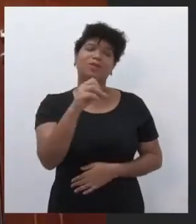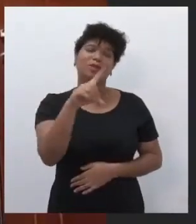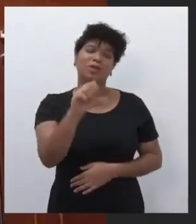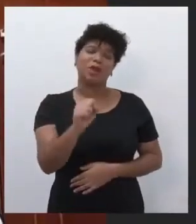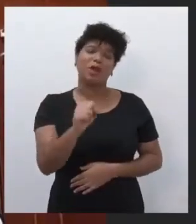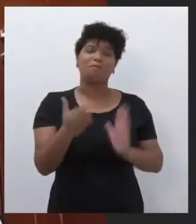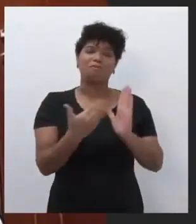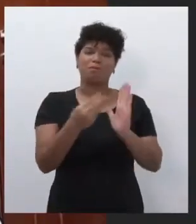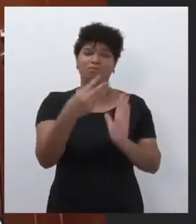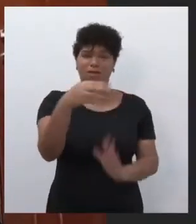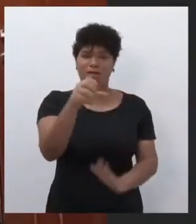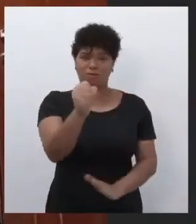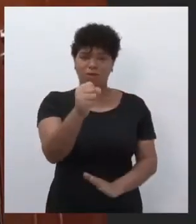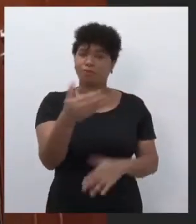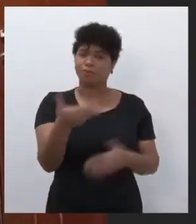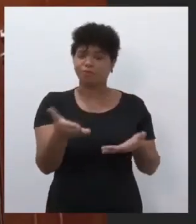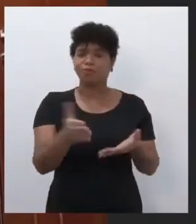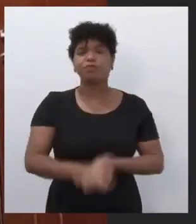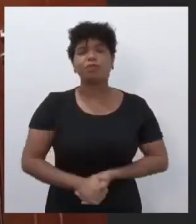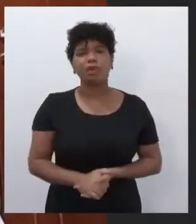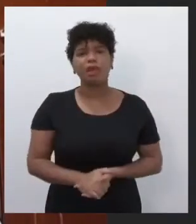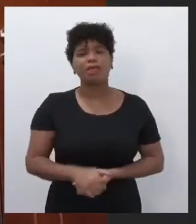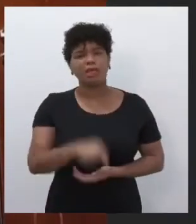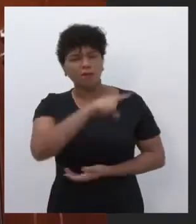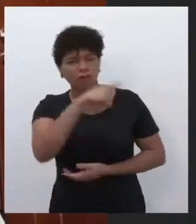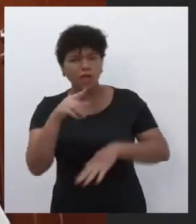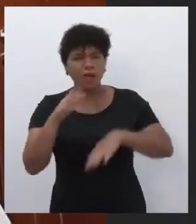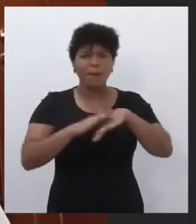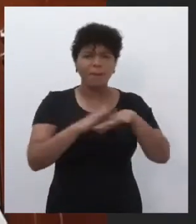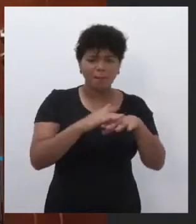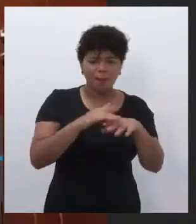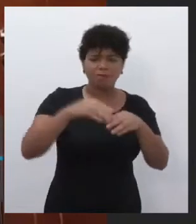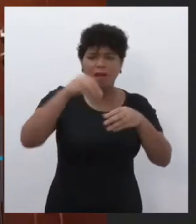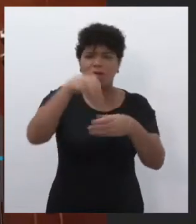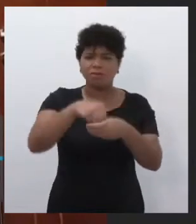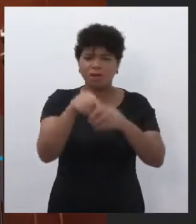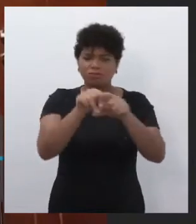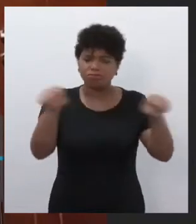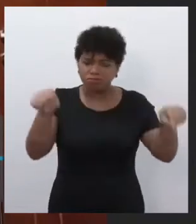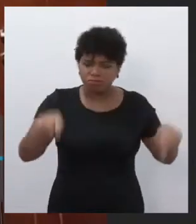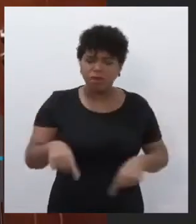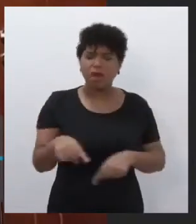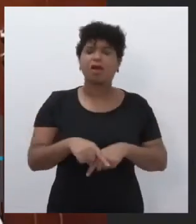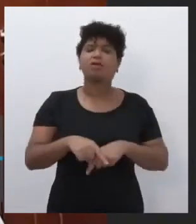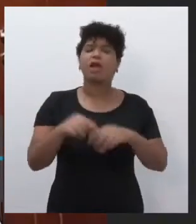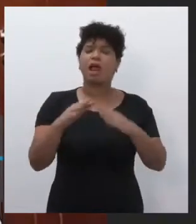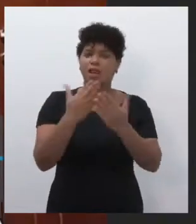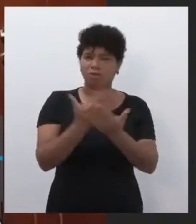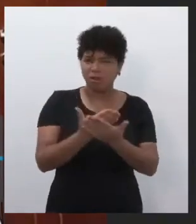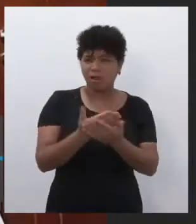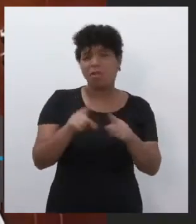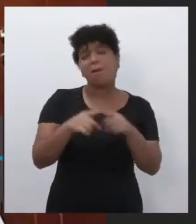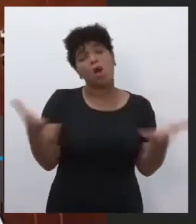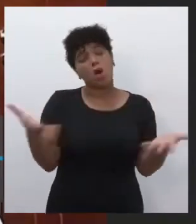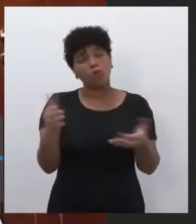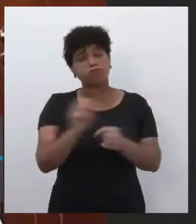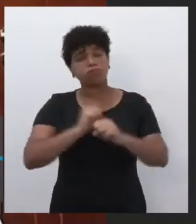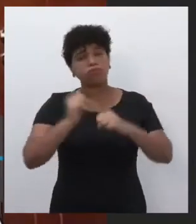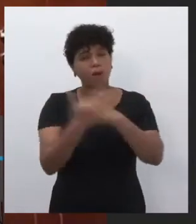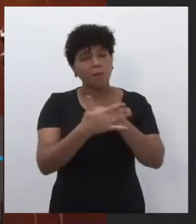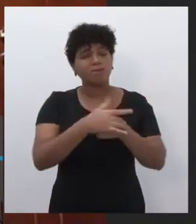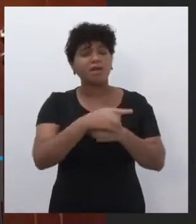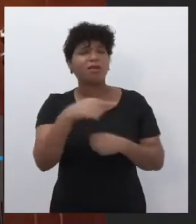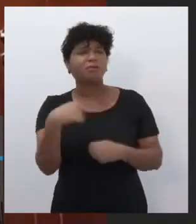38. E aí, pessoal, olhando para as suas práticas em sala de aula, ou mesmo nesse momento de pandemia, compartilhe conosco